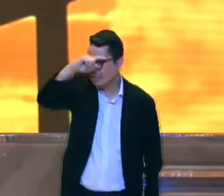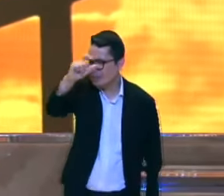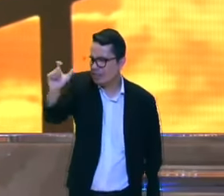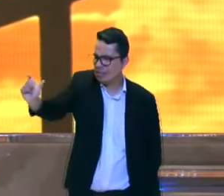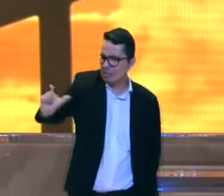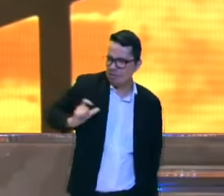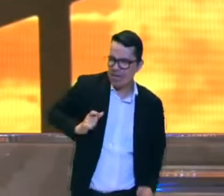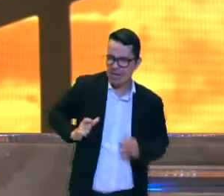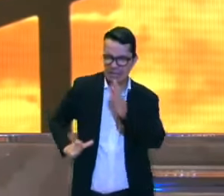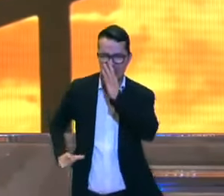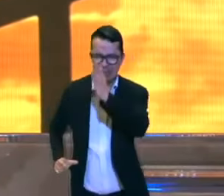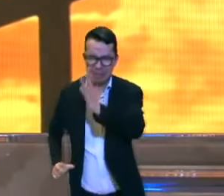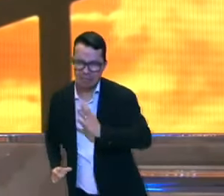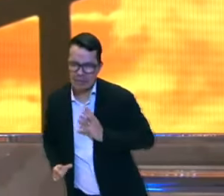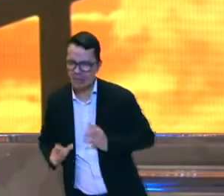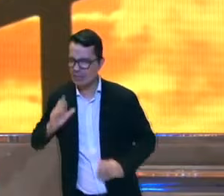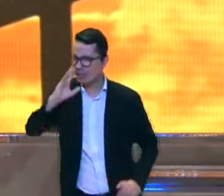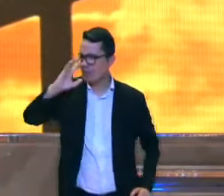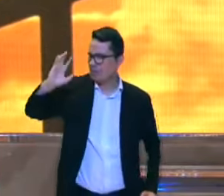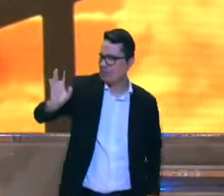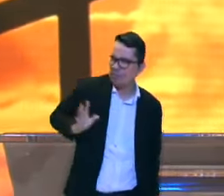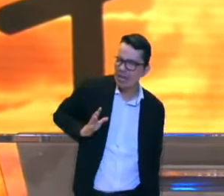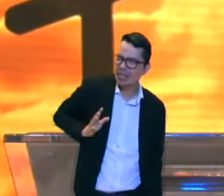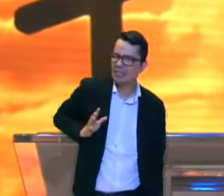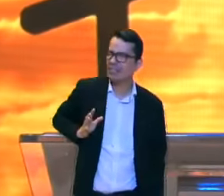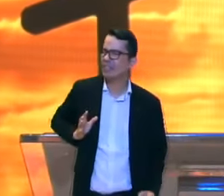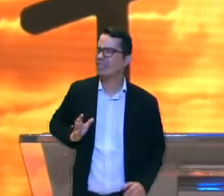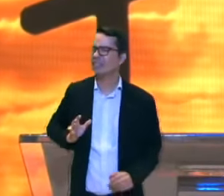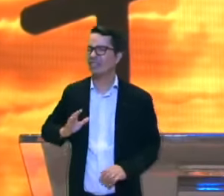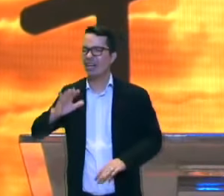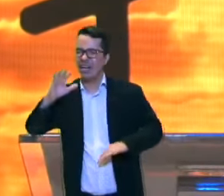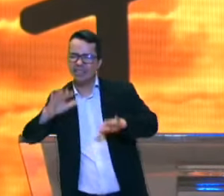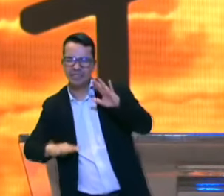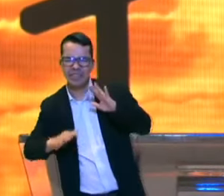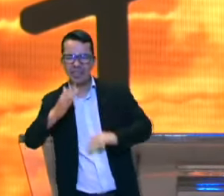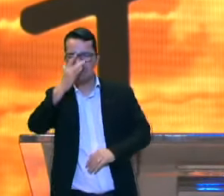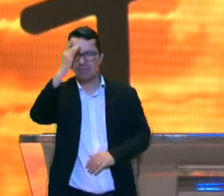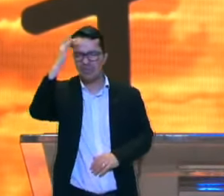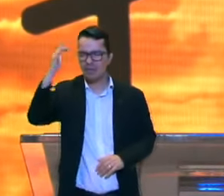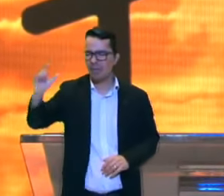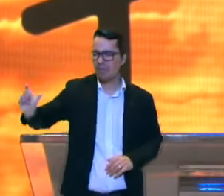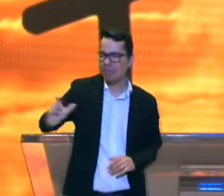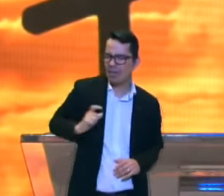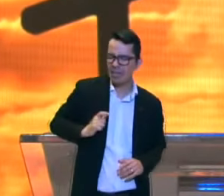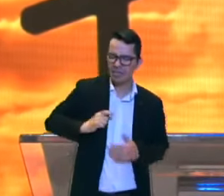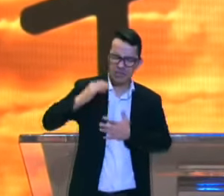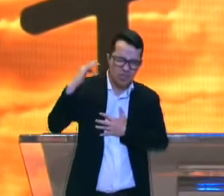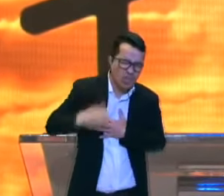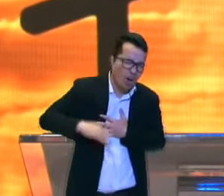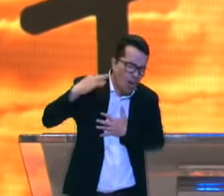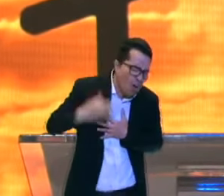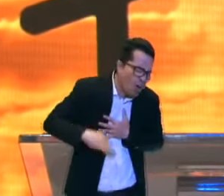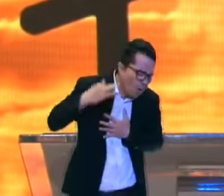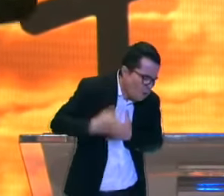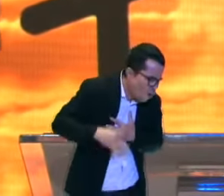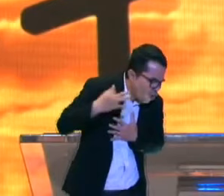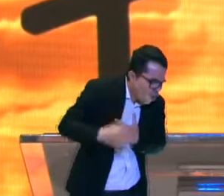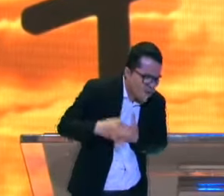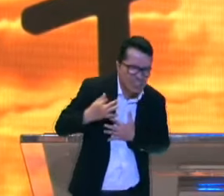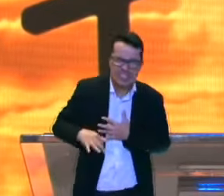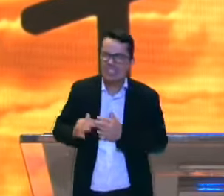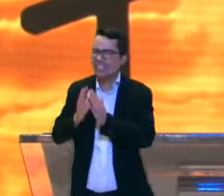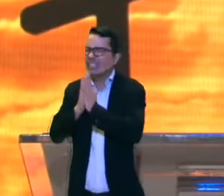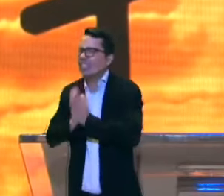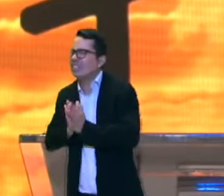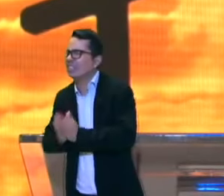ofensa. Muitos foram vítimas de traição, de machucados, de abusos, foram